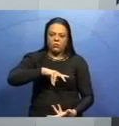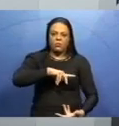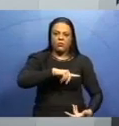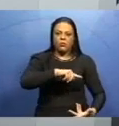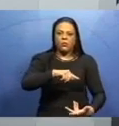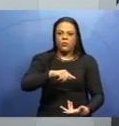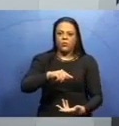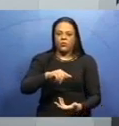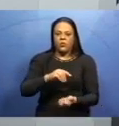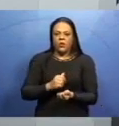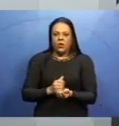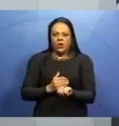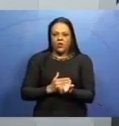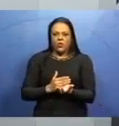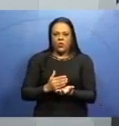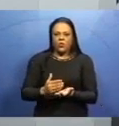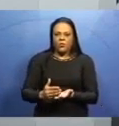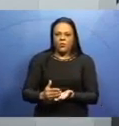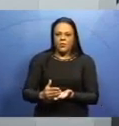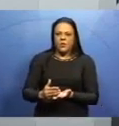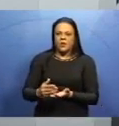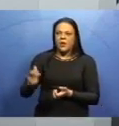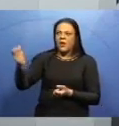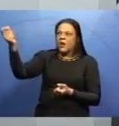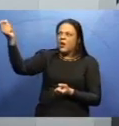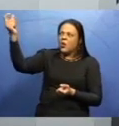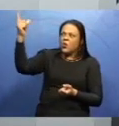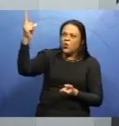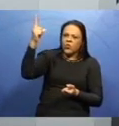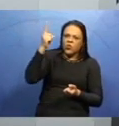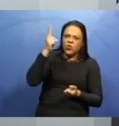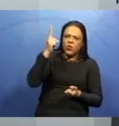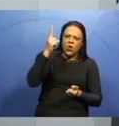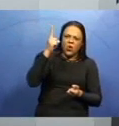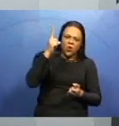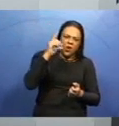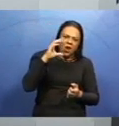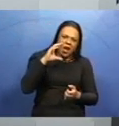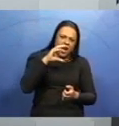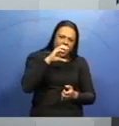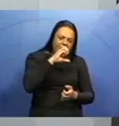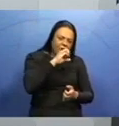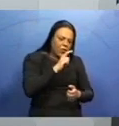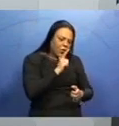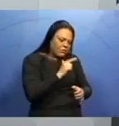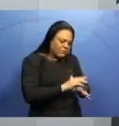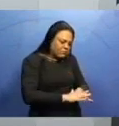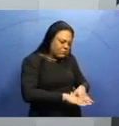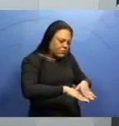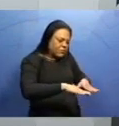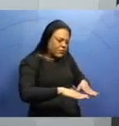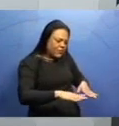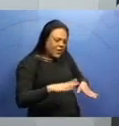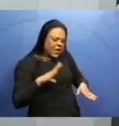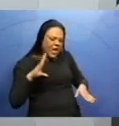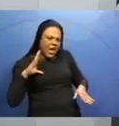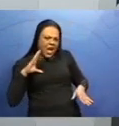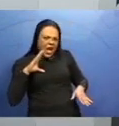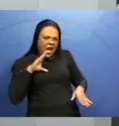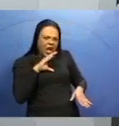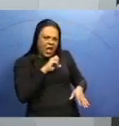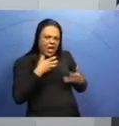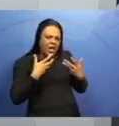do ciclo, a luz solar aquece a água na superfície do planeta. O calor faz a água